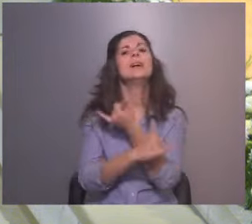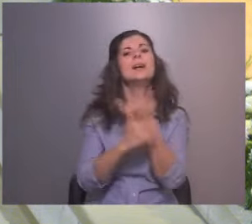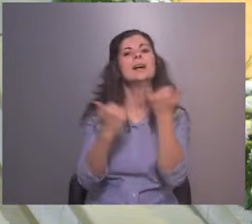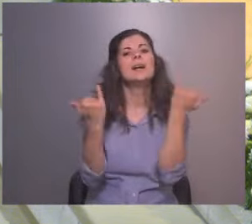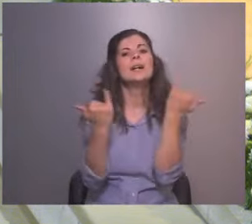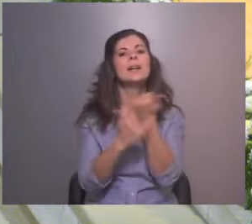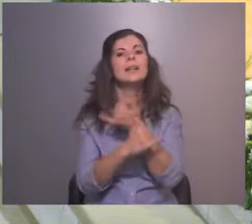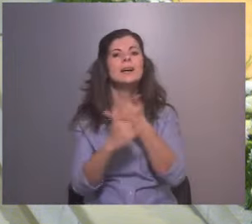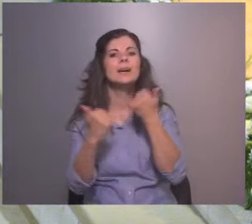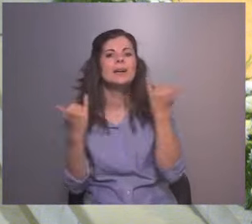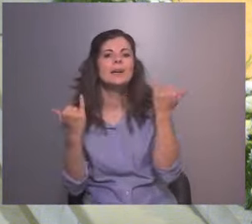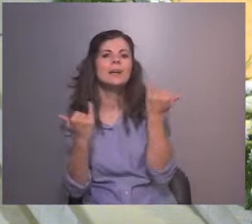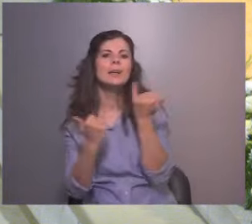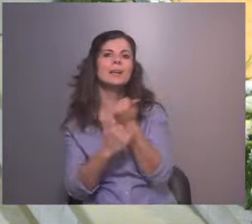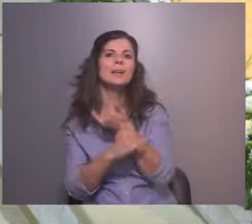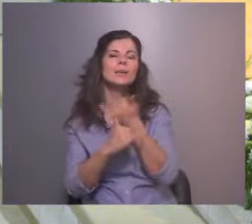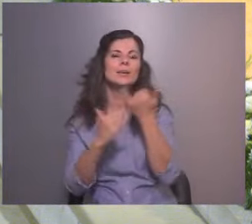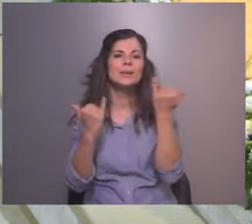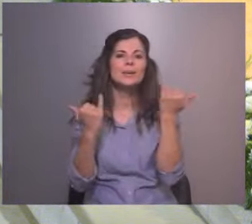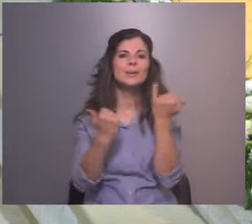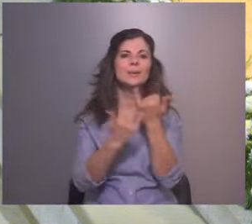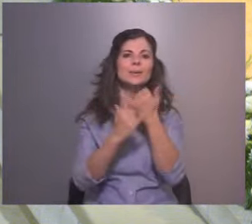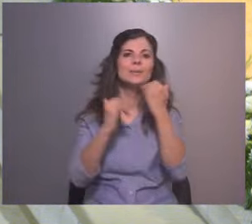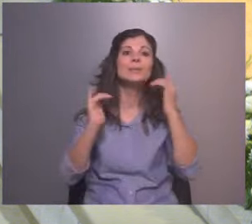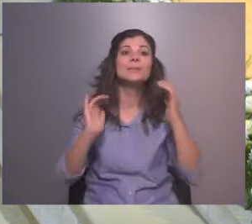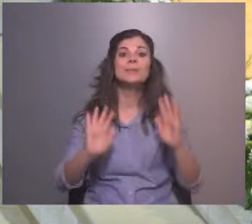Lumen Christi.